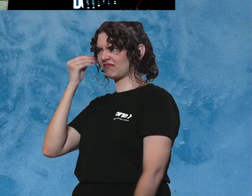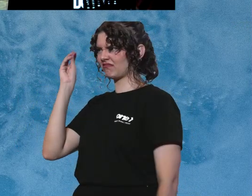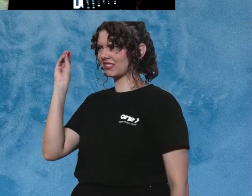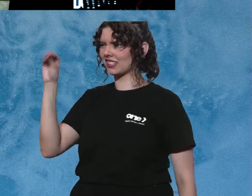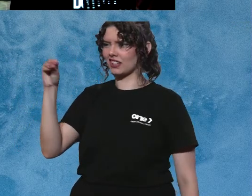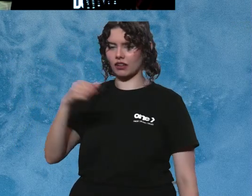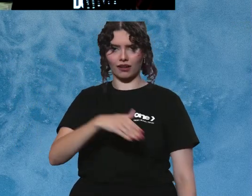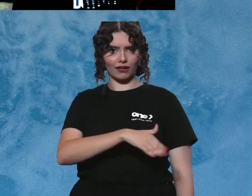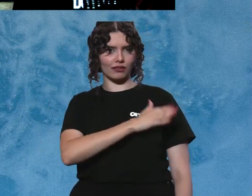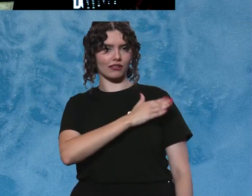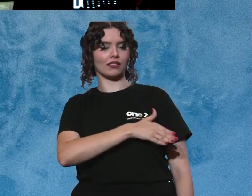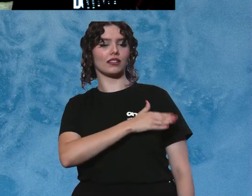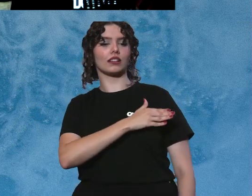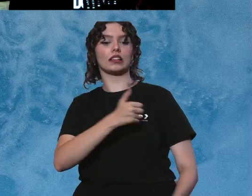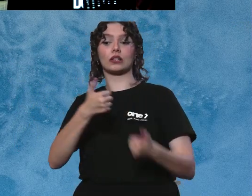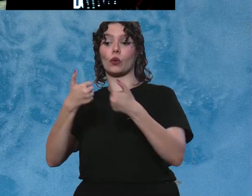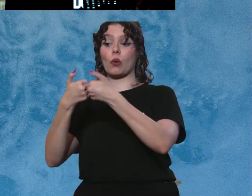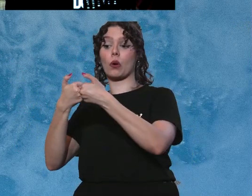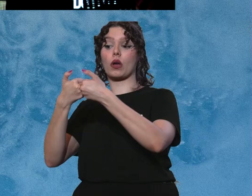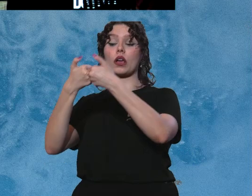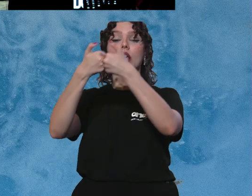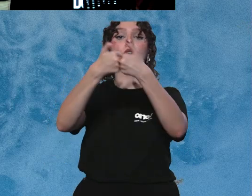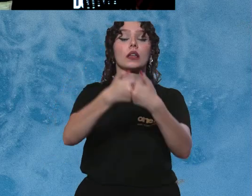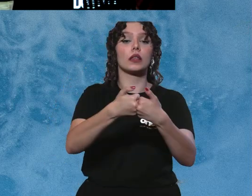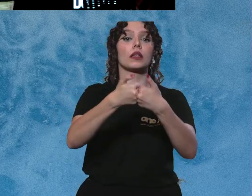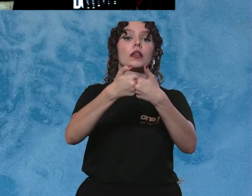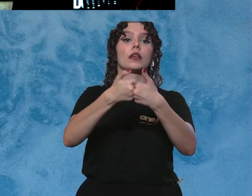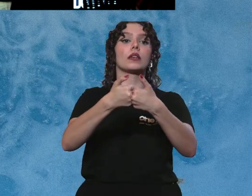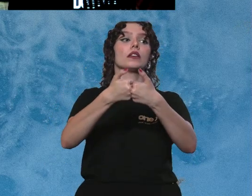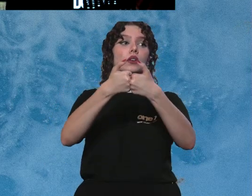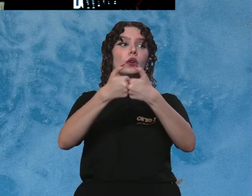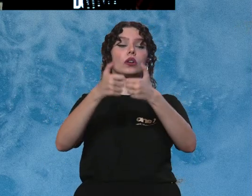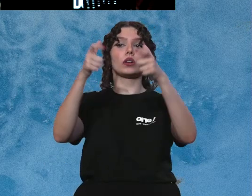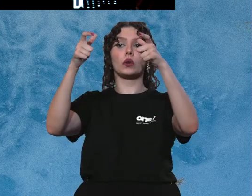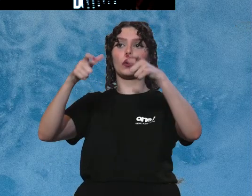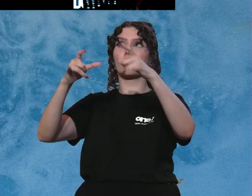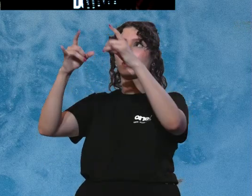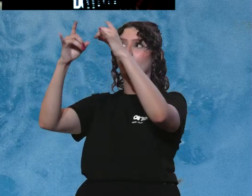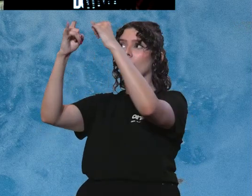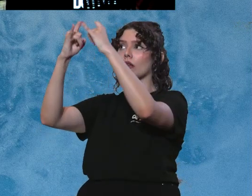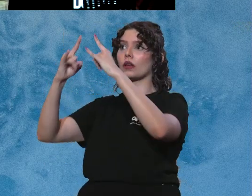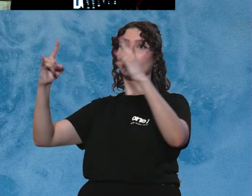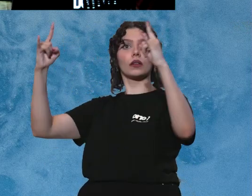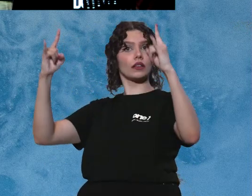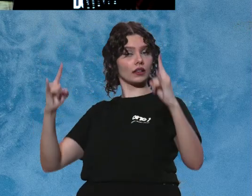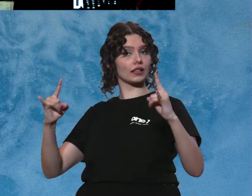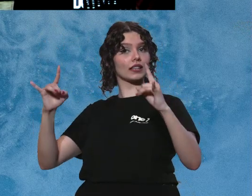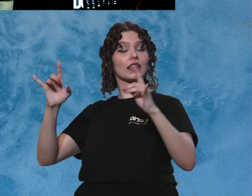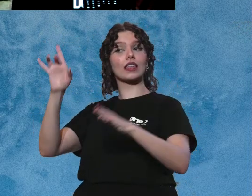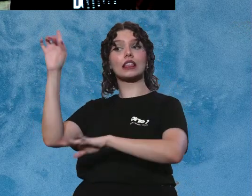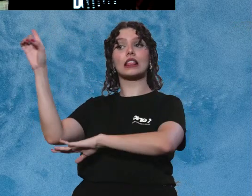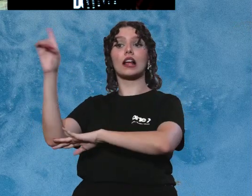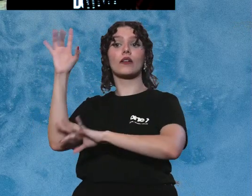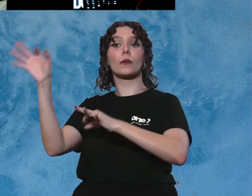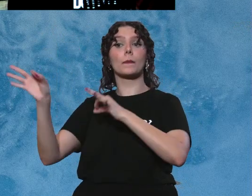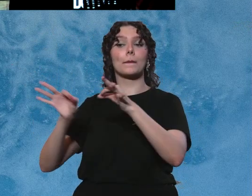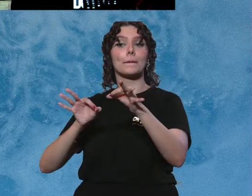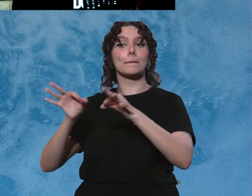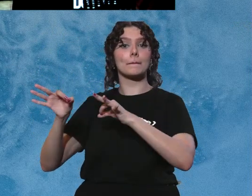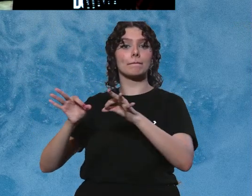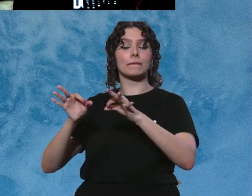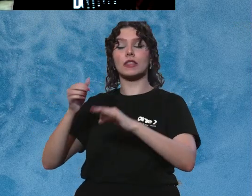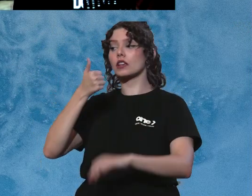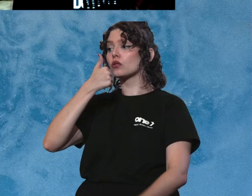coração. Eles trouxeram a arca do Senhor e a colocaram na tenda que Davi lhe havia preparado. Então Davi ofereceu